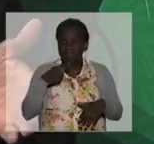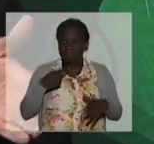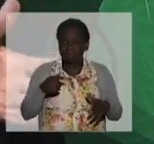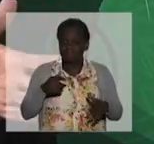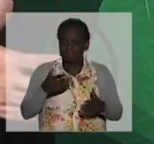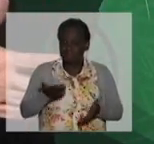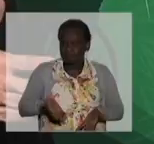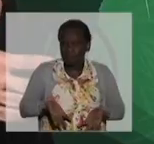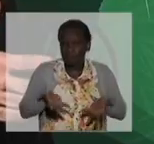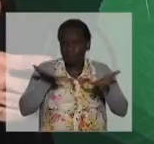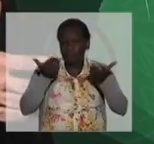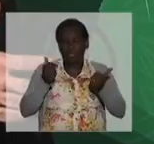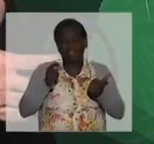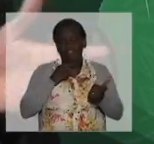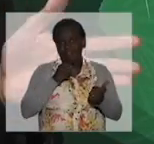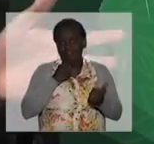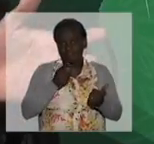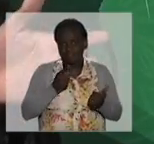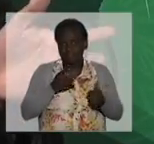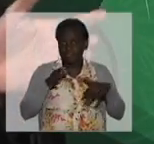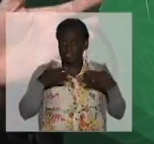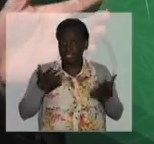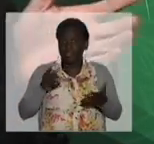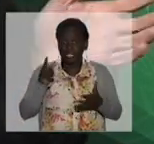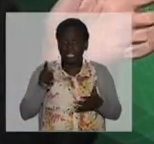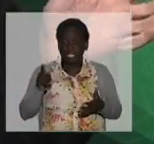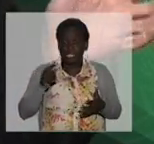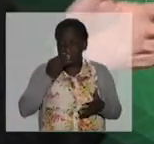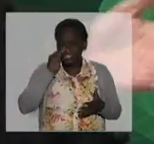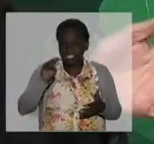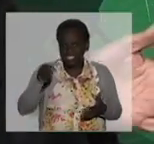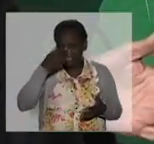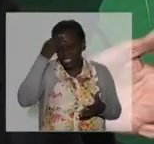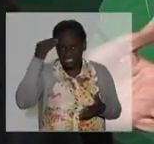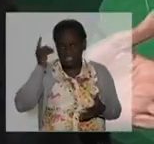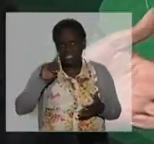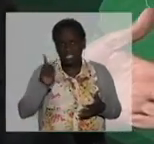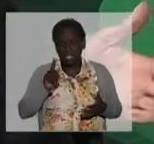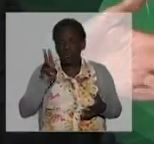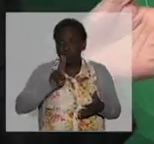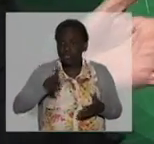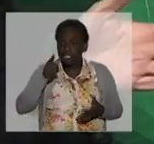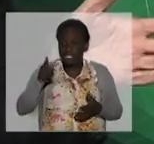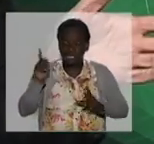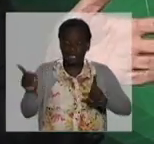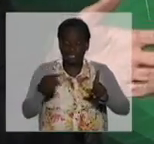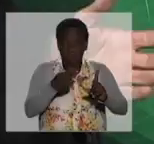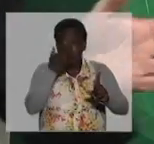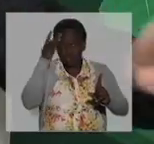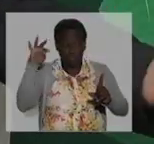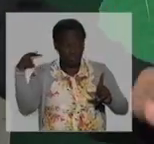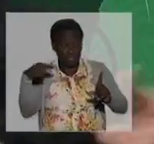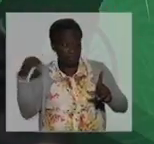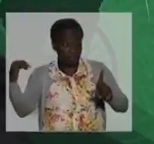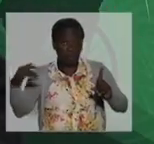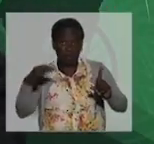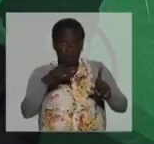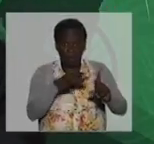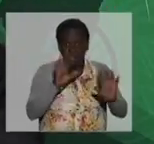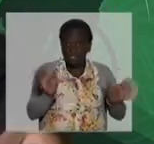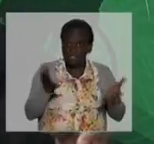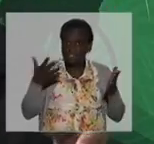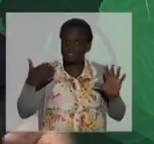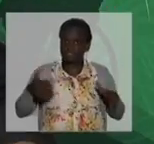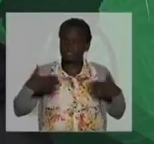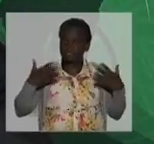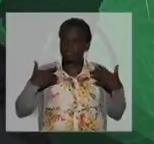ele já não consegue mais competir em alto rendimento. Então, ele não pode ser esquecido. Vamos usar ele como chamariz, vamos usar ele